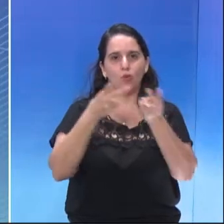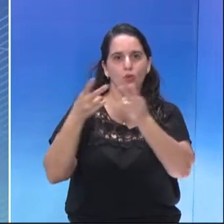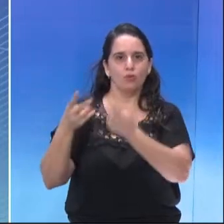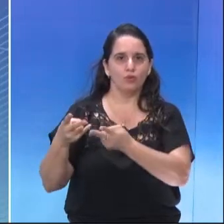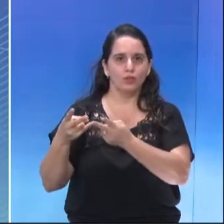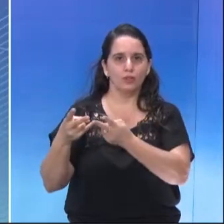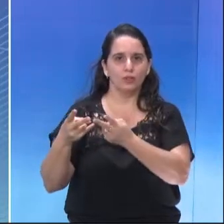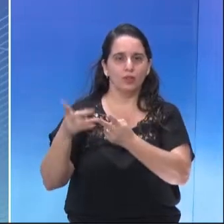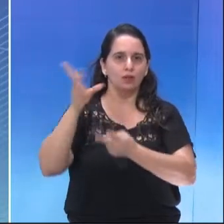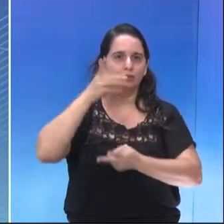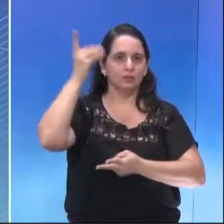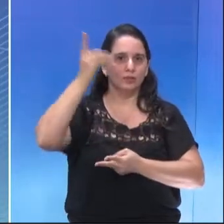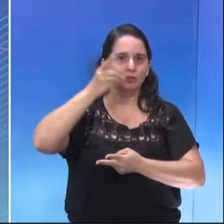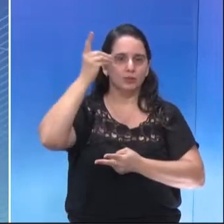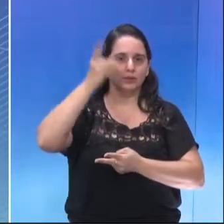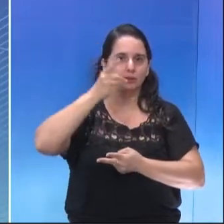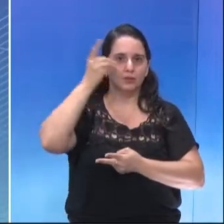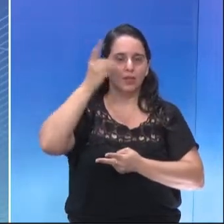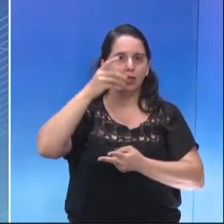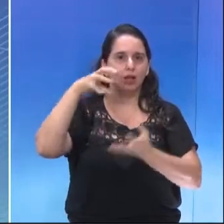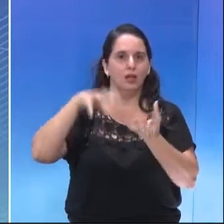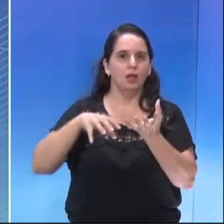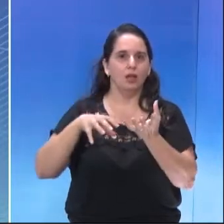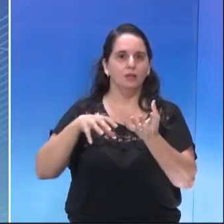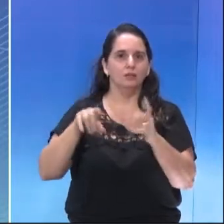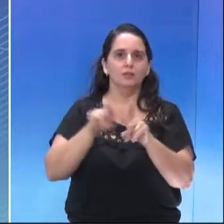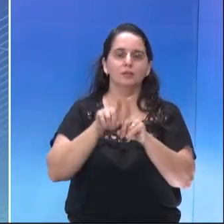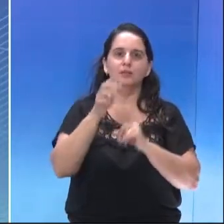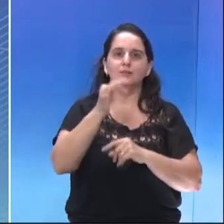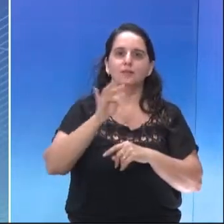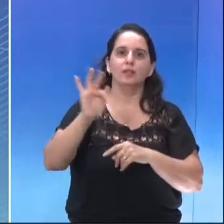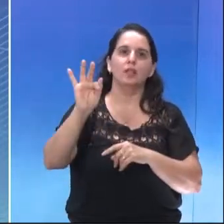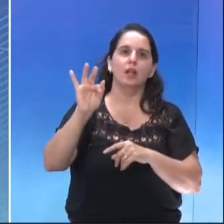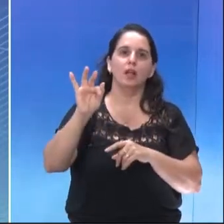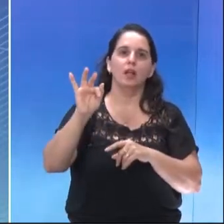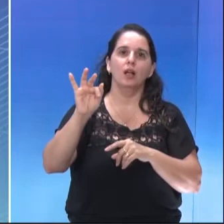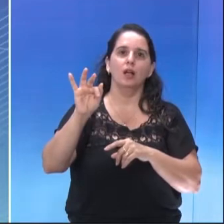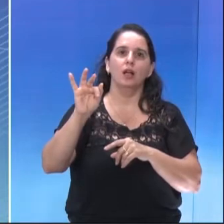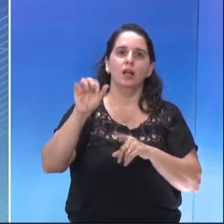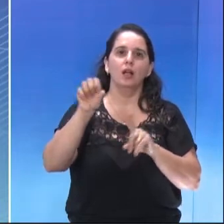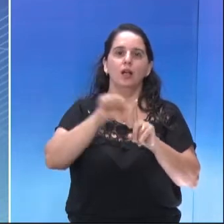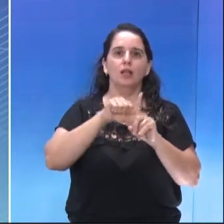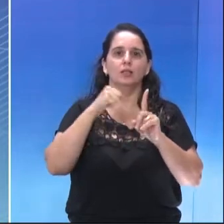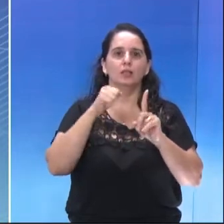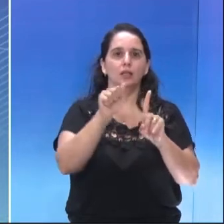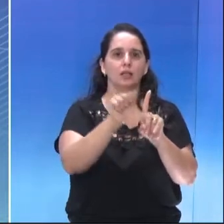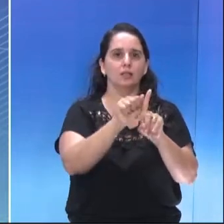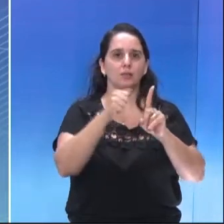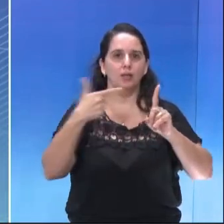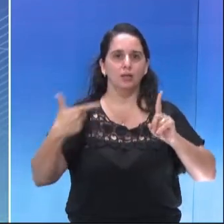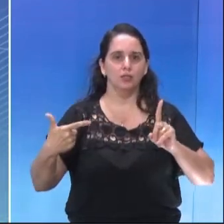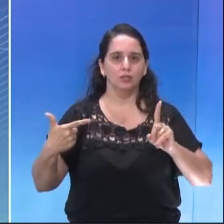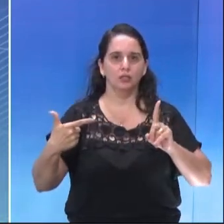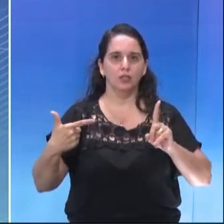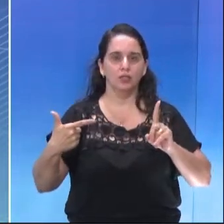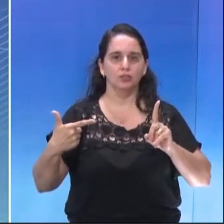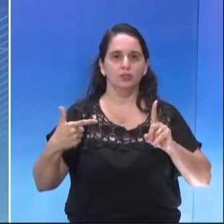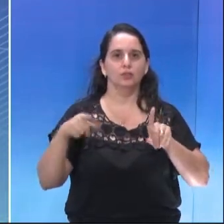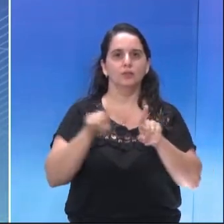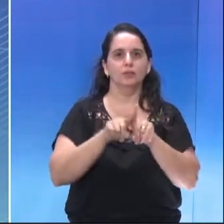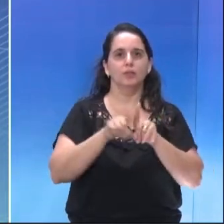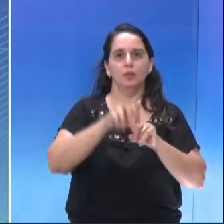de Deputados, né, o Congresso Nacional, Federal, a Assembleia Legislativa Estadual e as